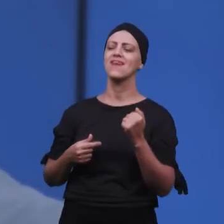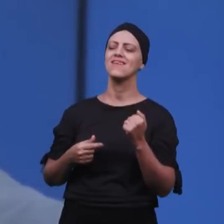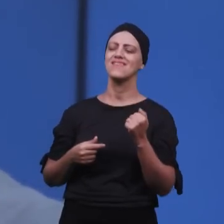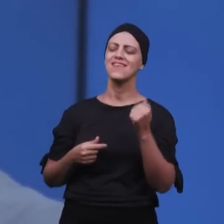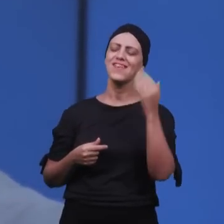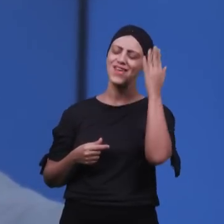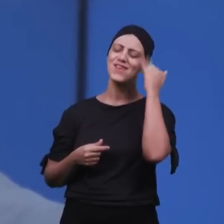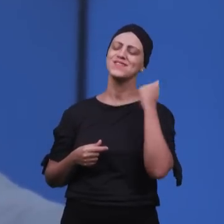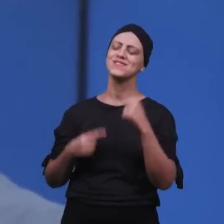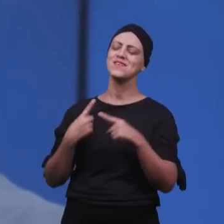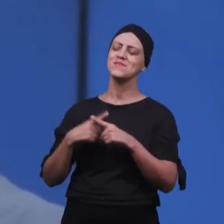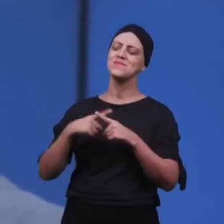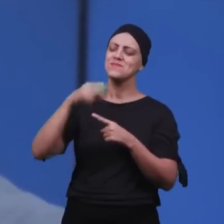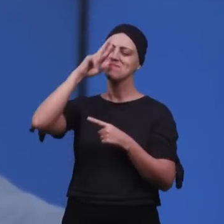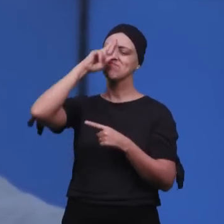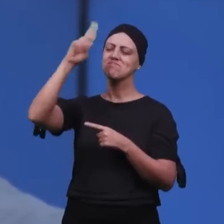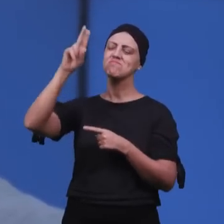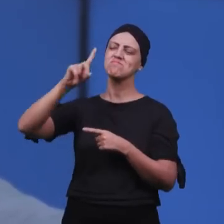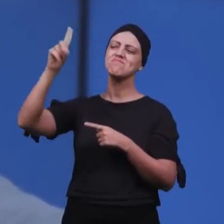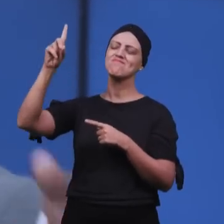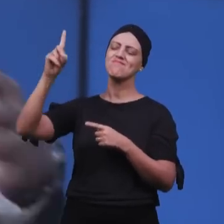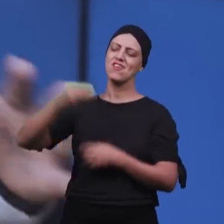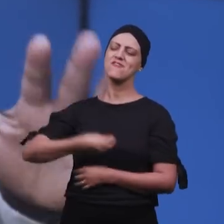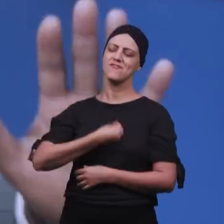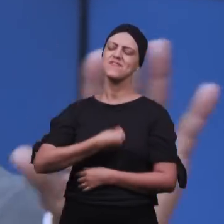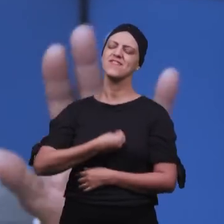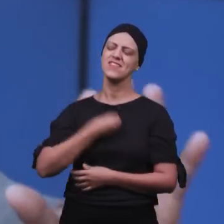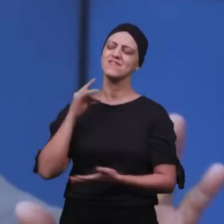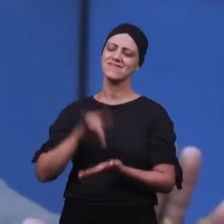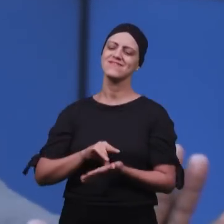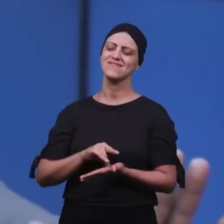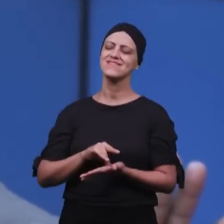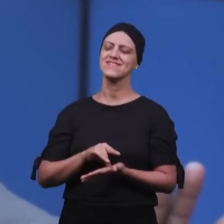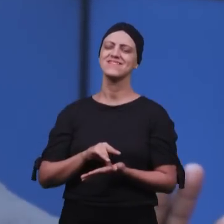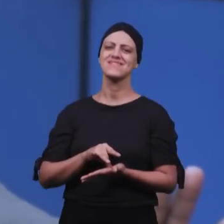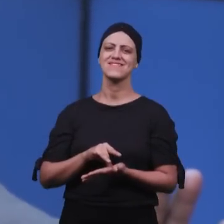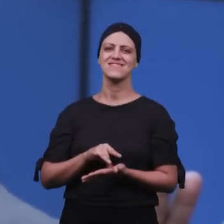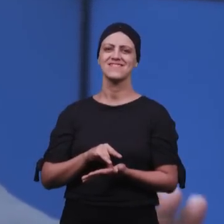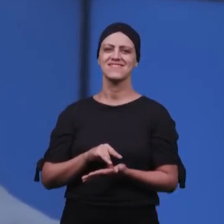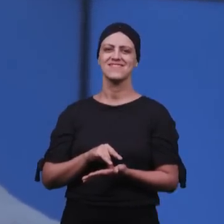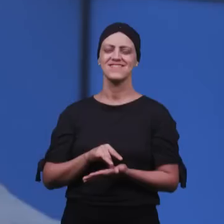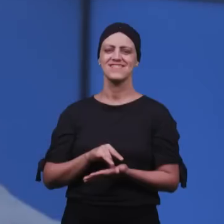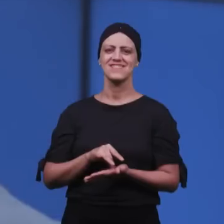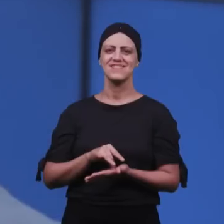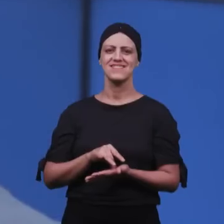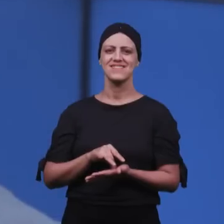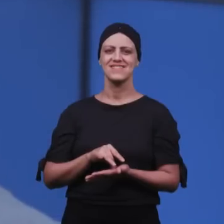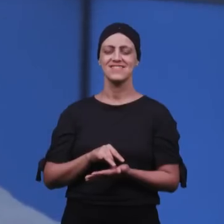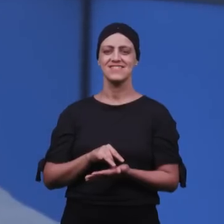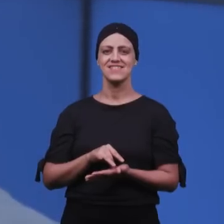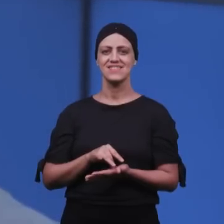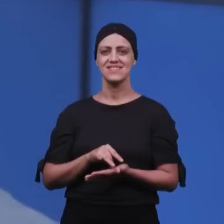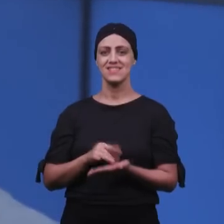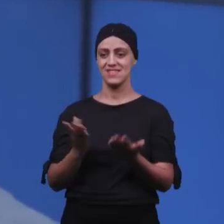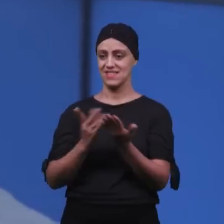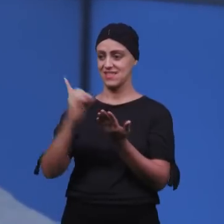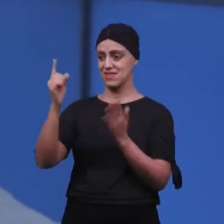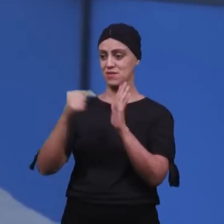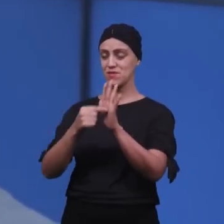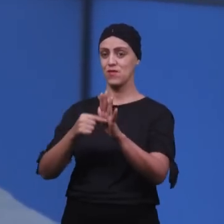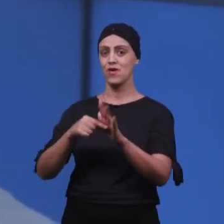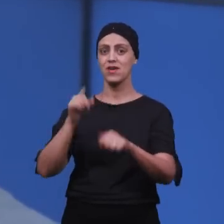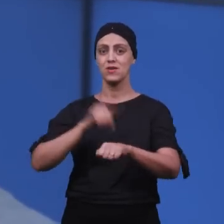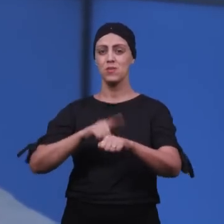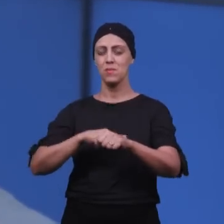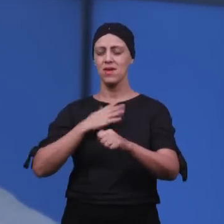porque o nosso Deus é um Deus que é vivo e ele atende às nossas orações. A palavra fala que ele inclina os ouvidos para ouvir as